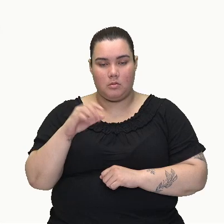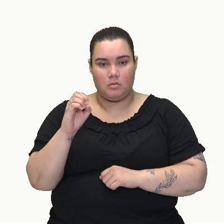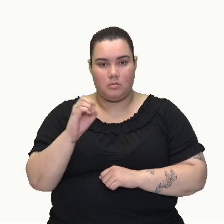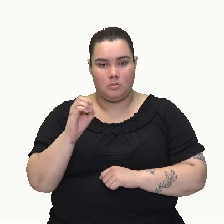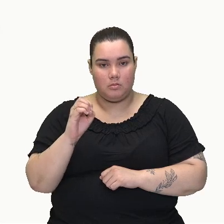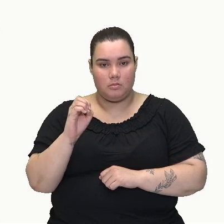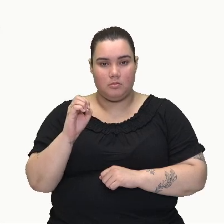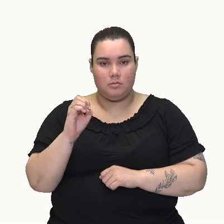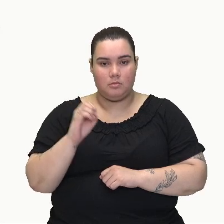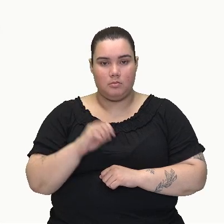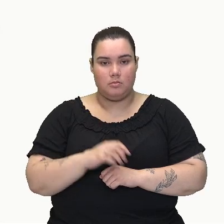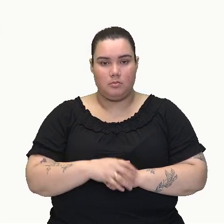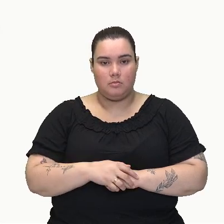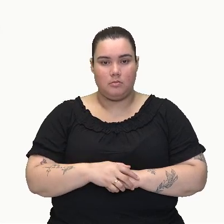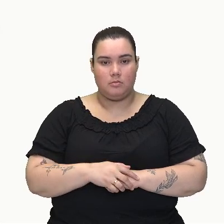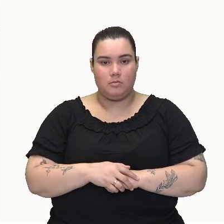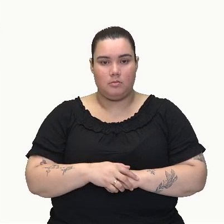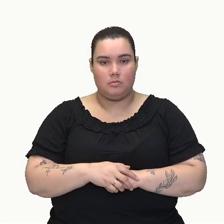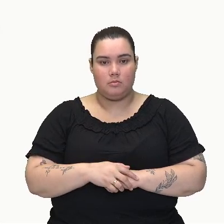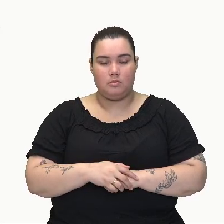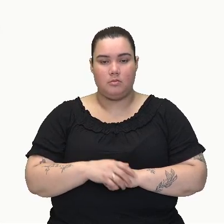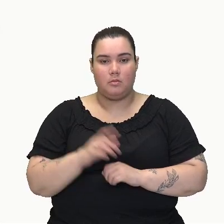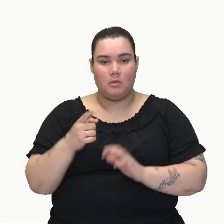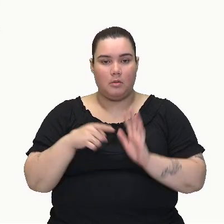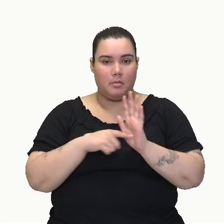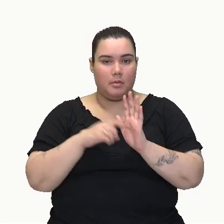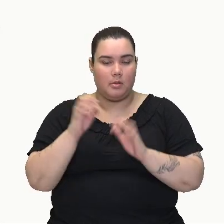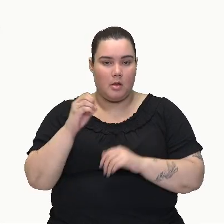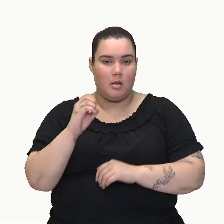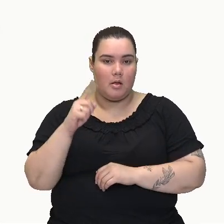né? Então, y aqui é igual a 0.